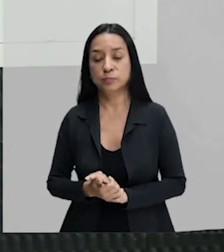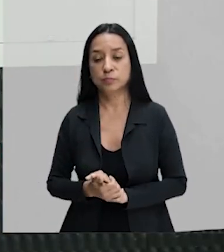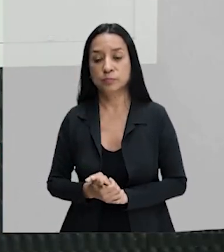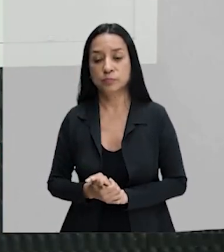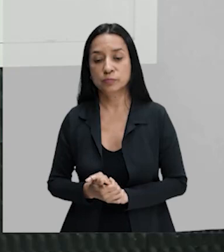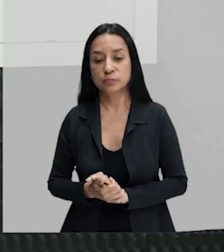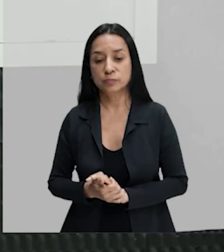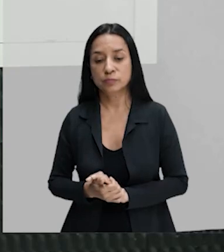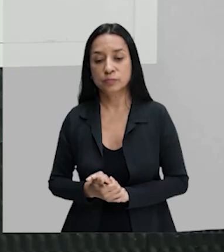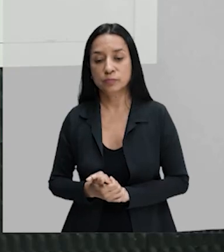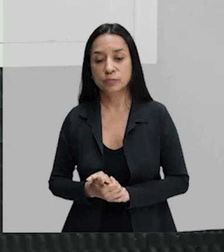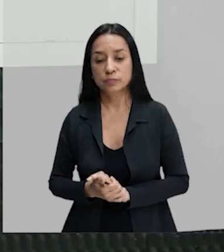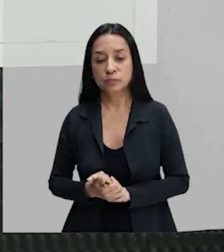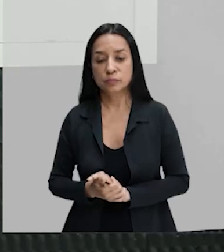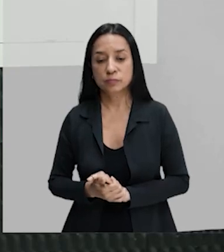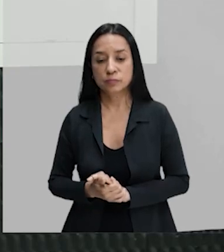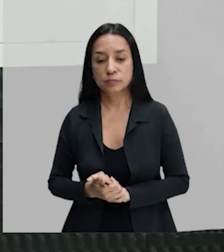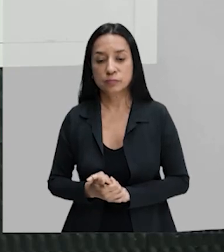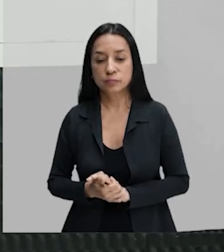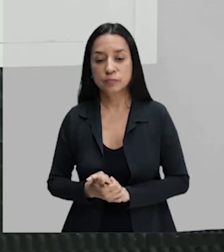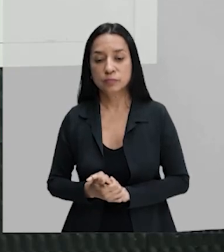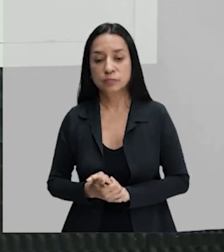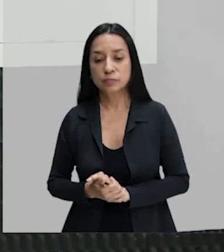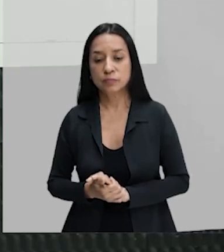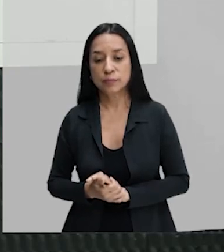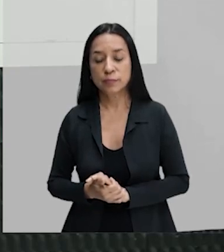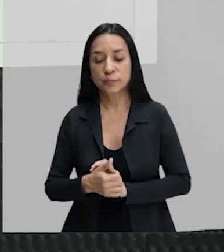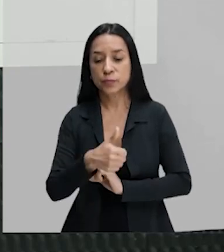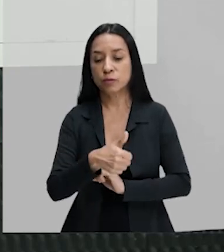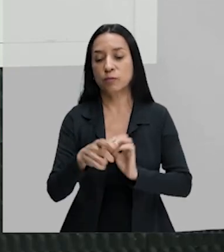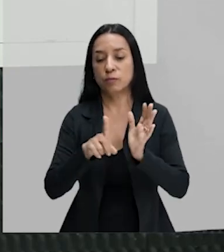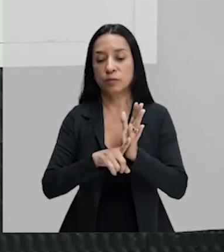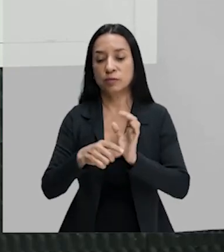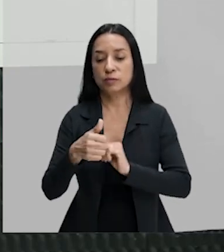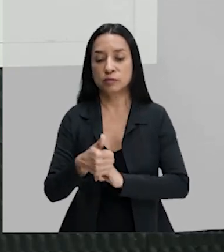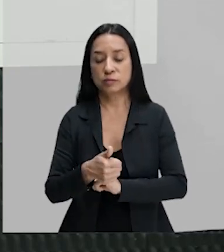nesse caso aqui vai ser 1 e menos 1,